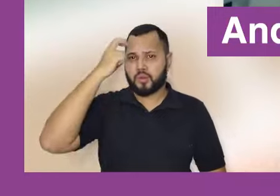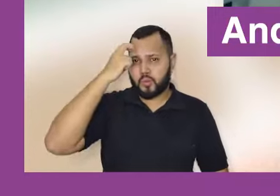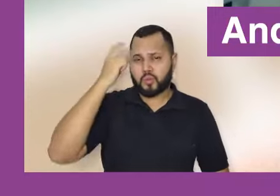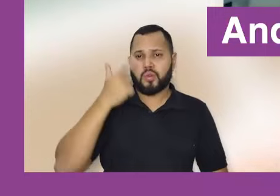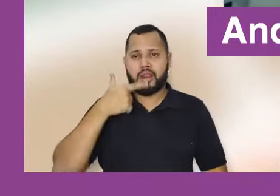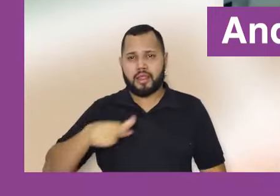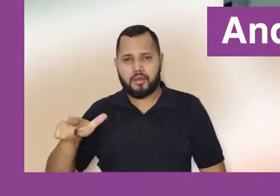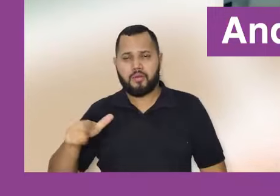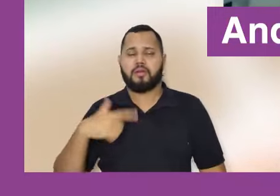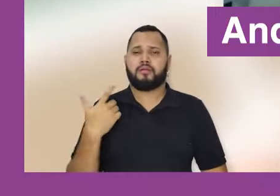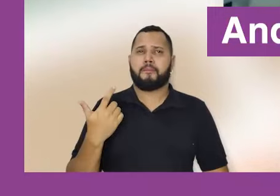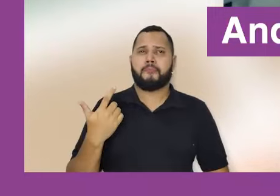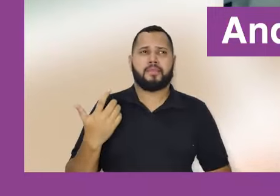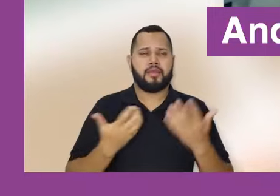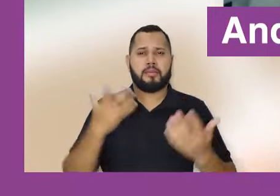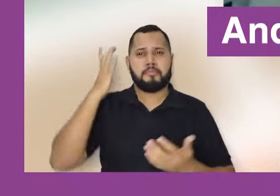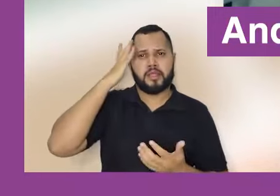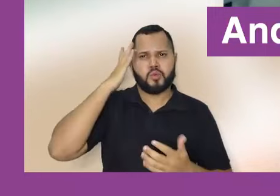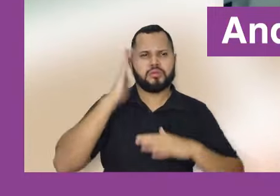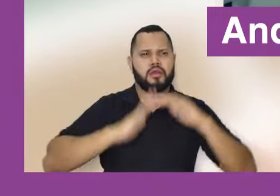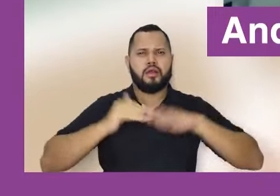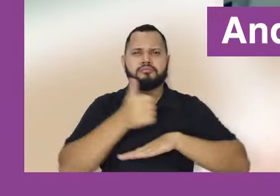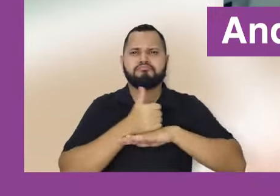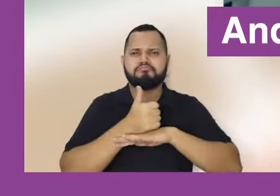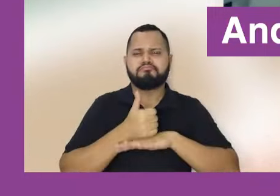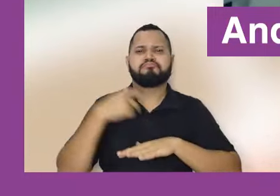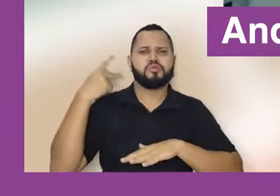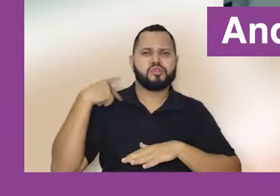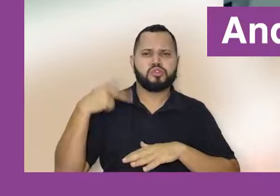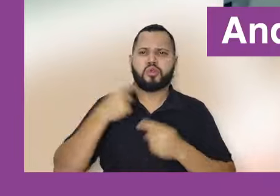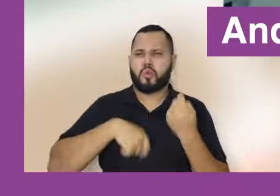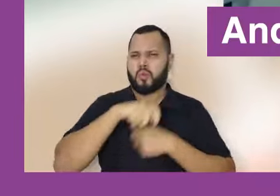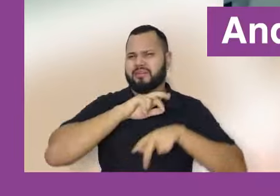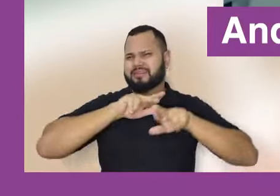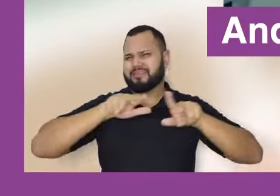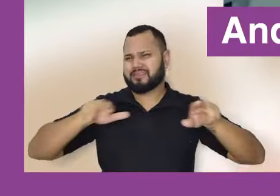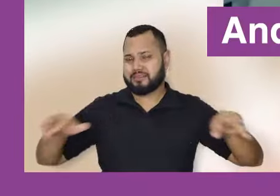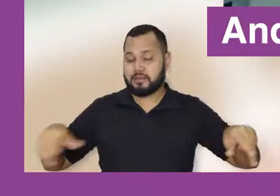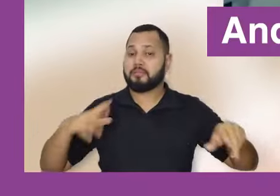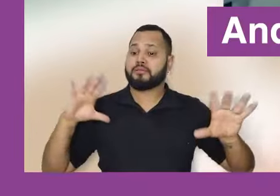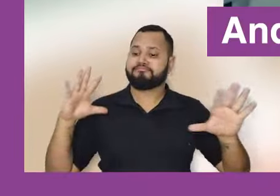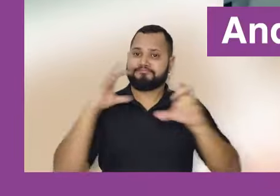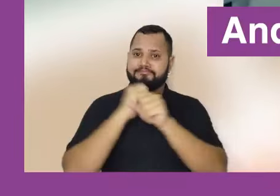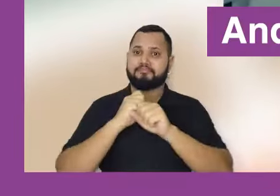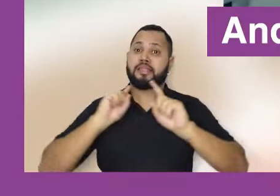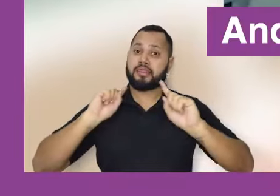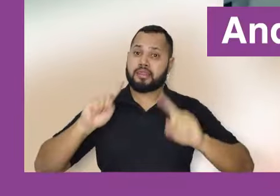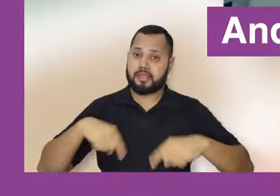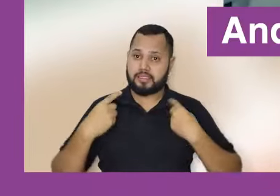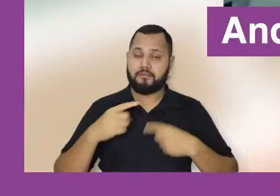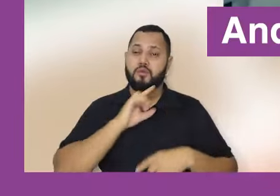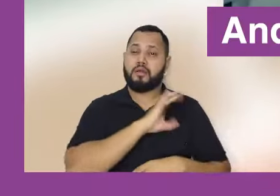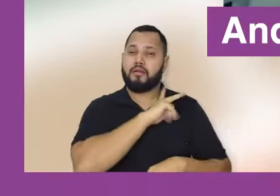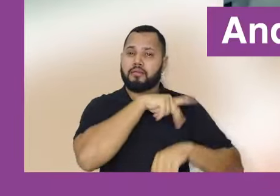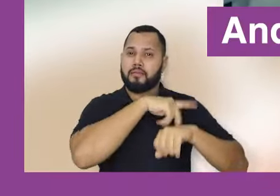culturas de línguas de maturidades políticas econômicas enfim todos os desafios de